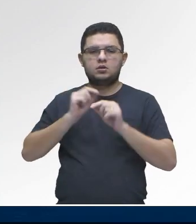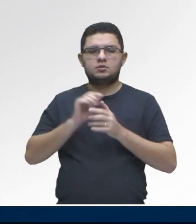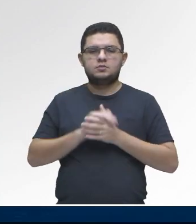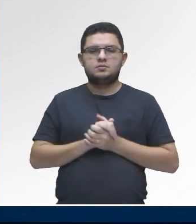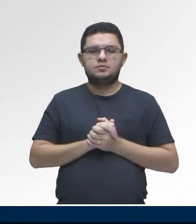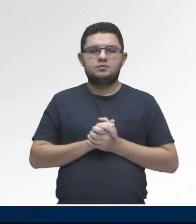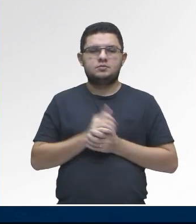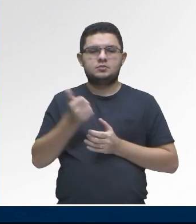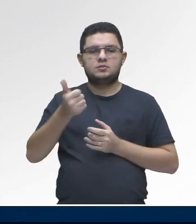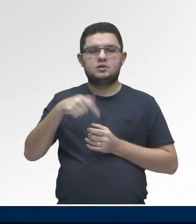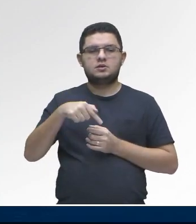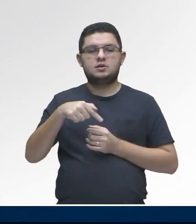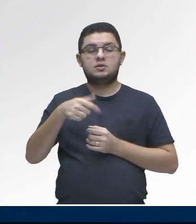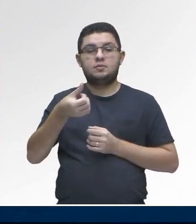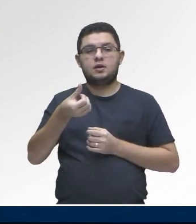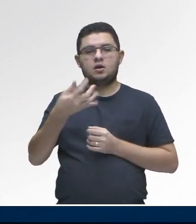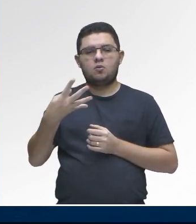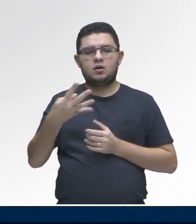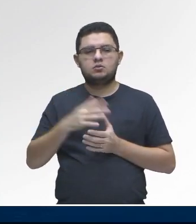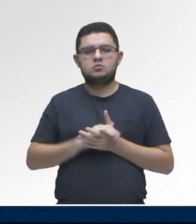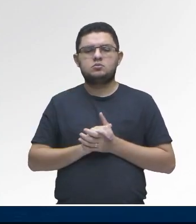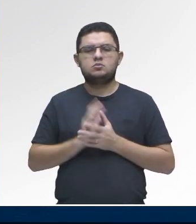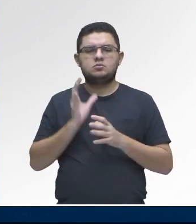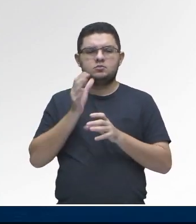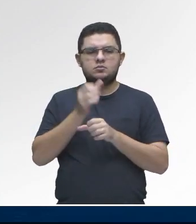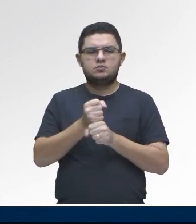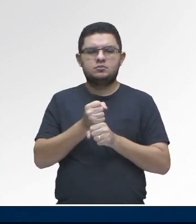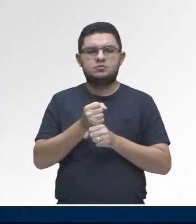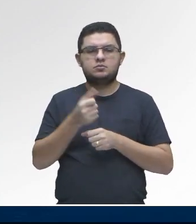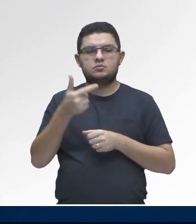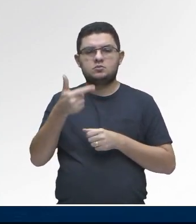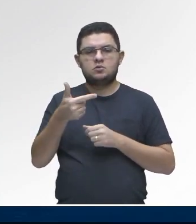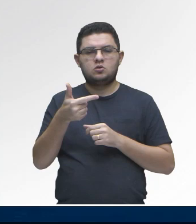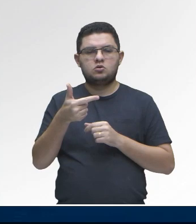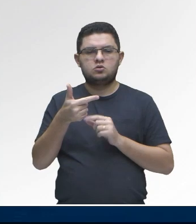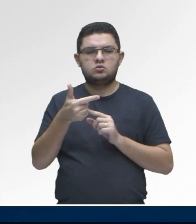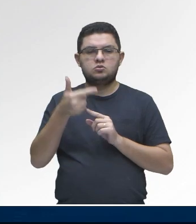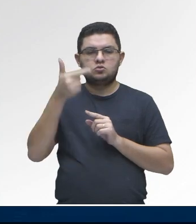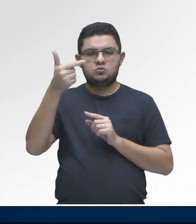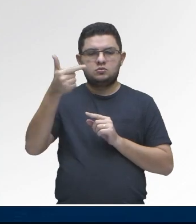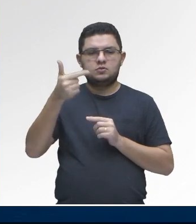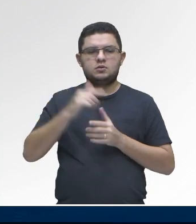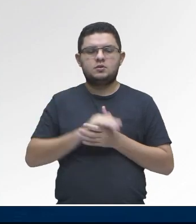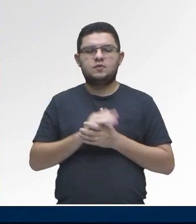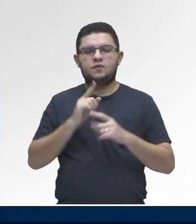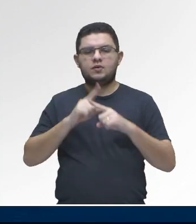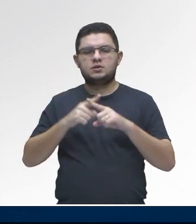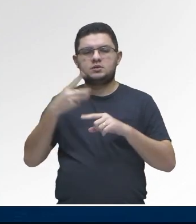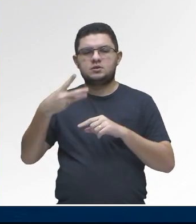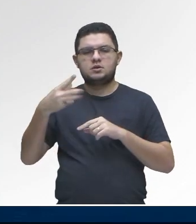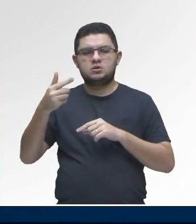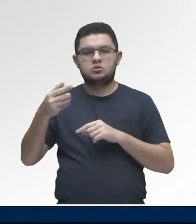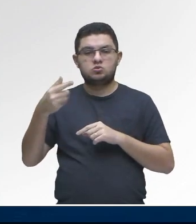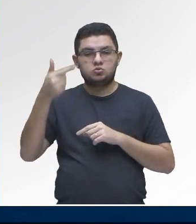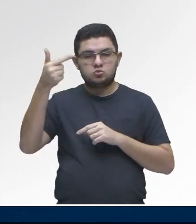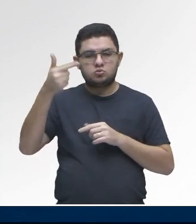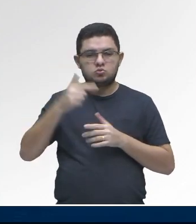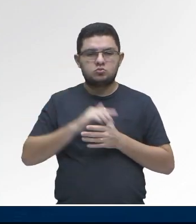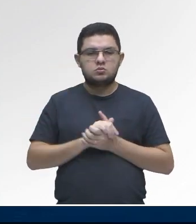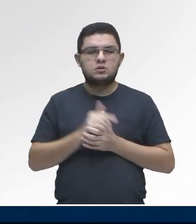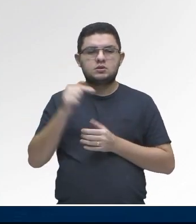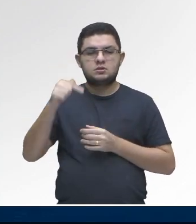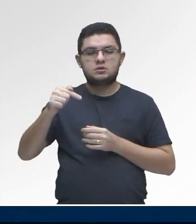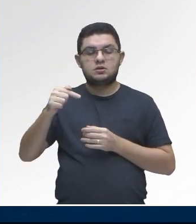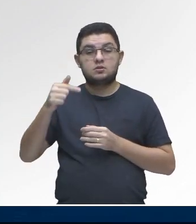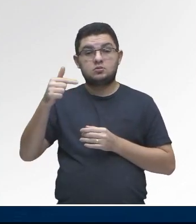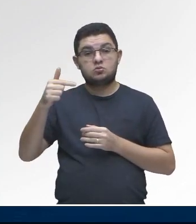17,64 é igual a 2, 2 vezes, vezes 3, 2 vezes, vezes 7, 2